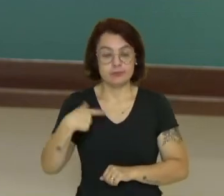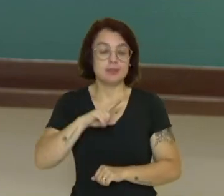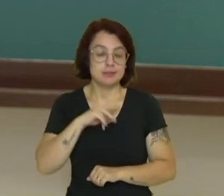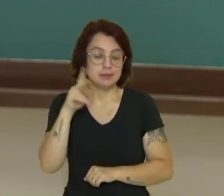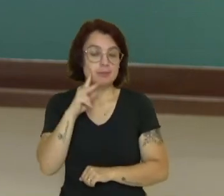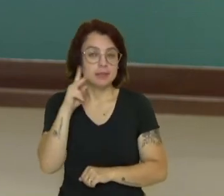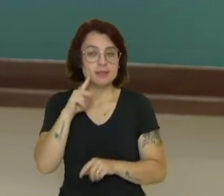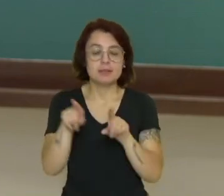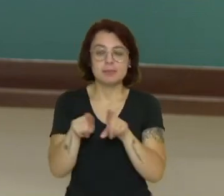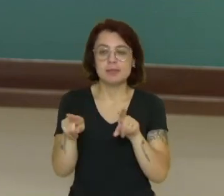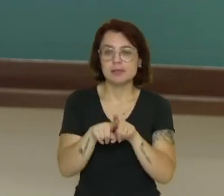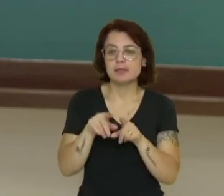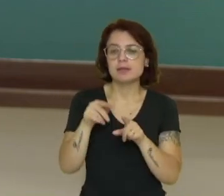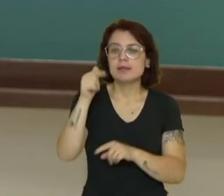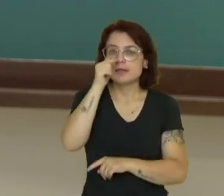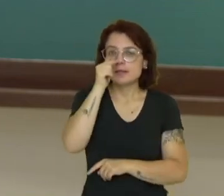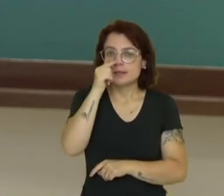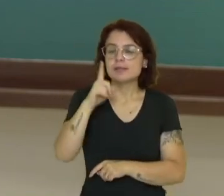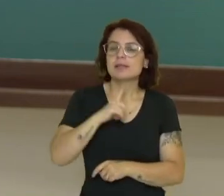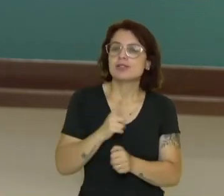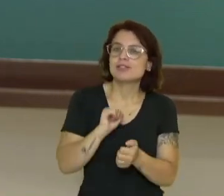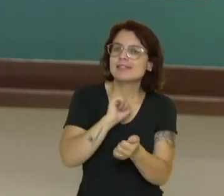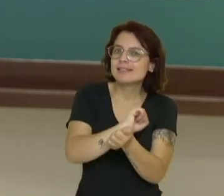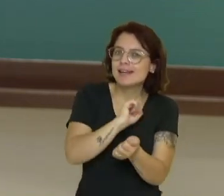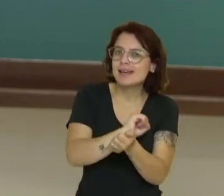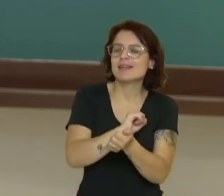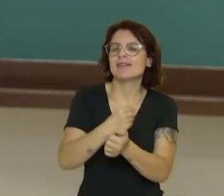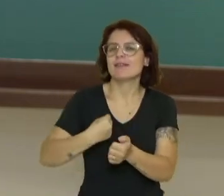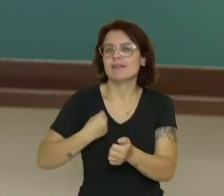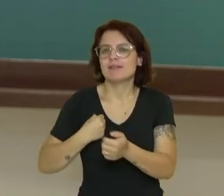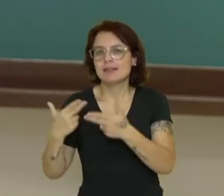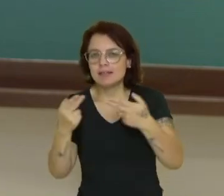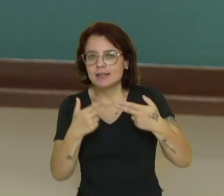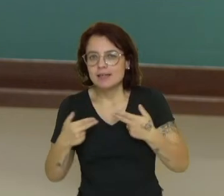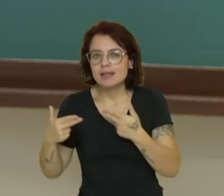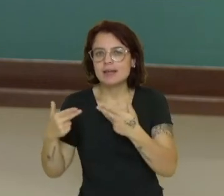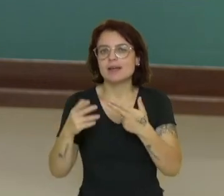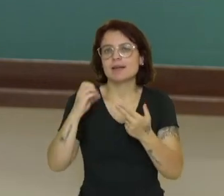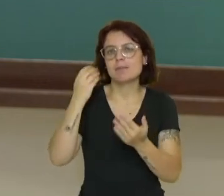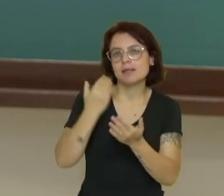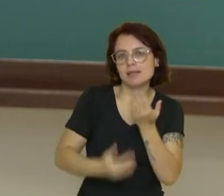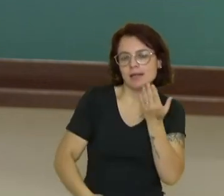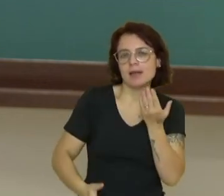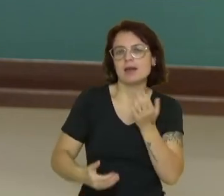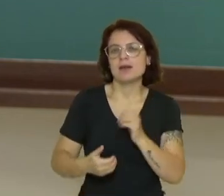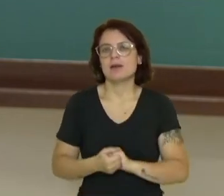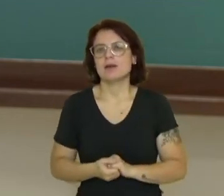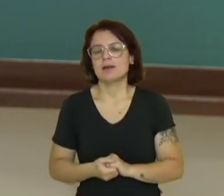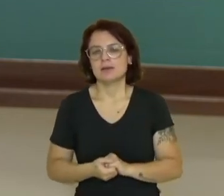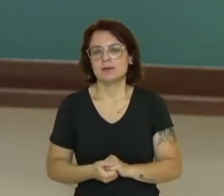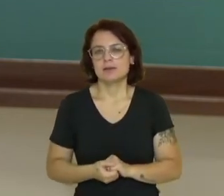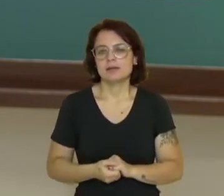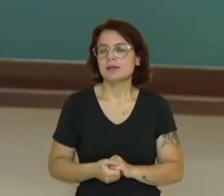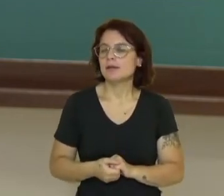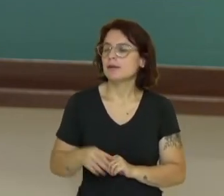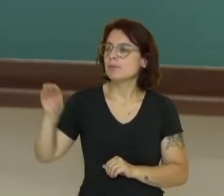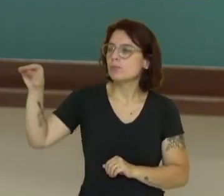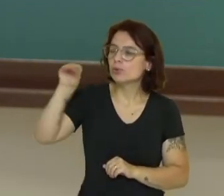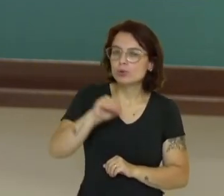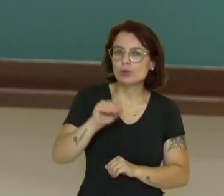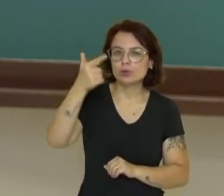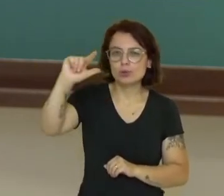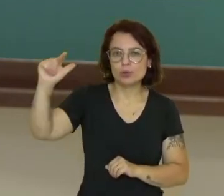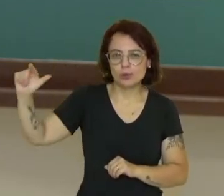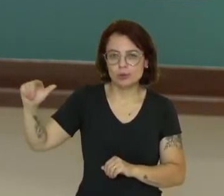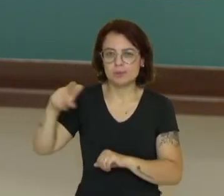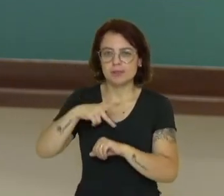que na Grécia Antiga eles tinham escravos, né, que vinham de guerras, eles perderam guerras, eram estrangeiros e coisas assim. E o Aristóteles,